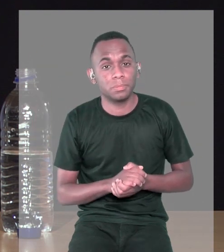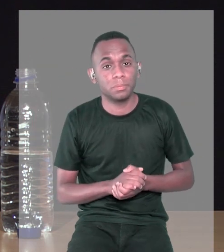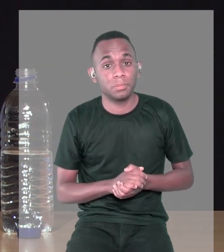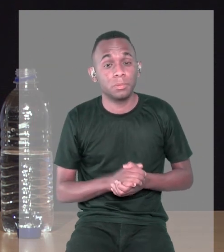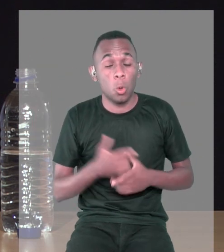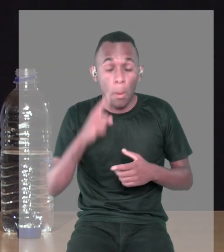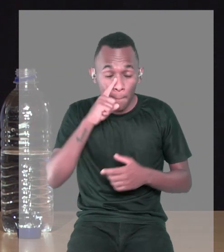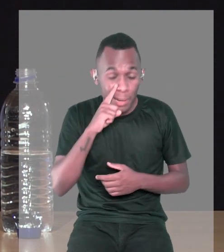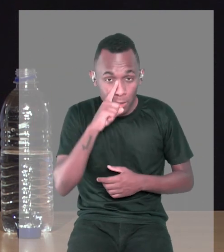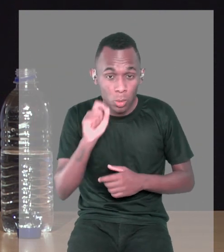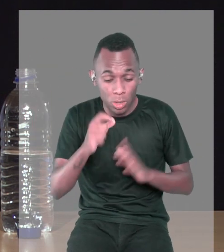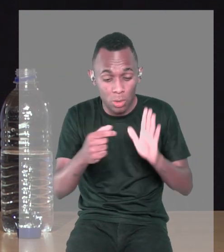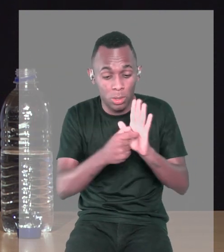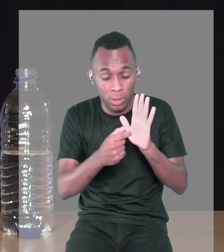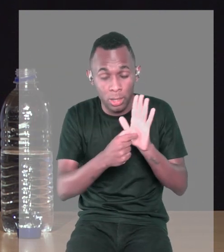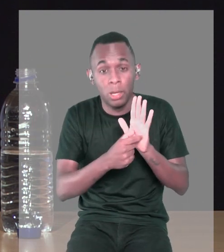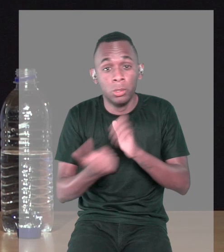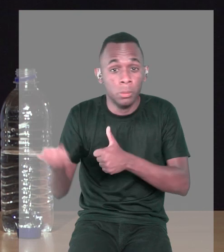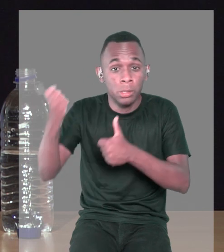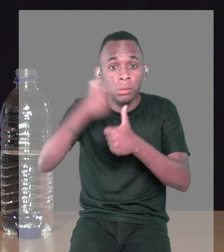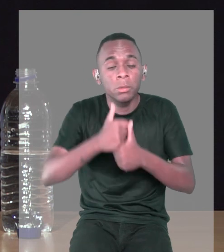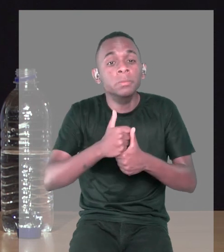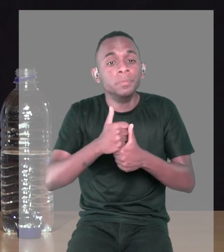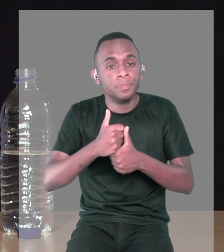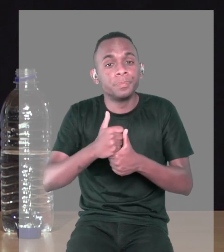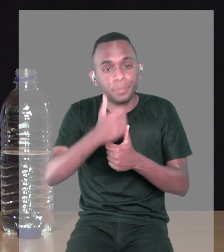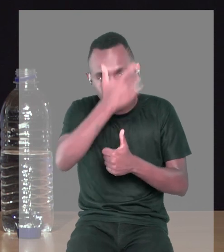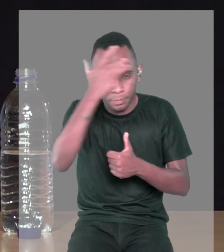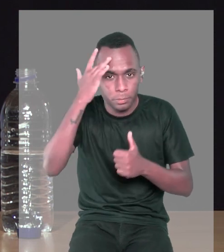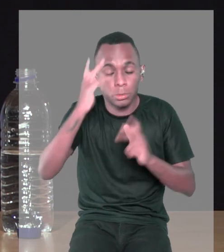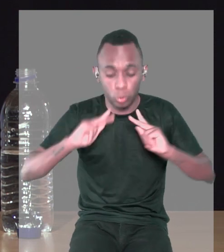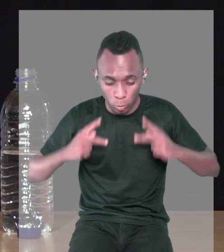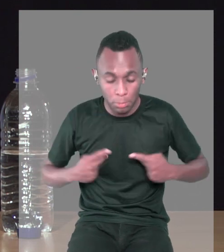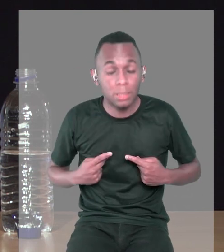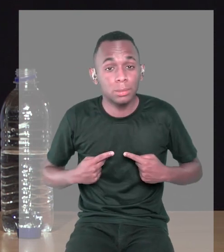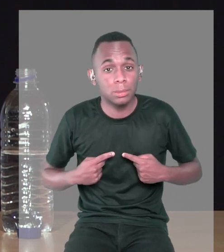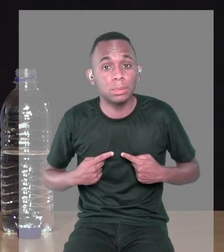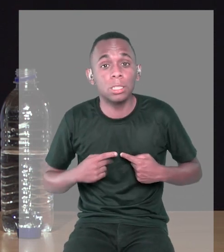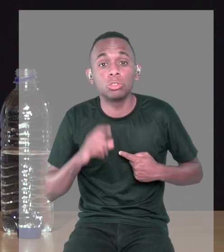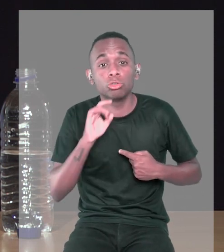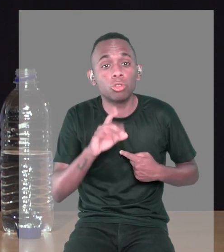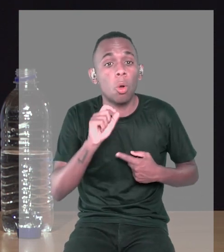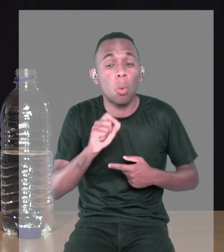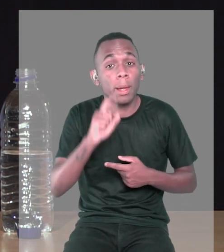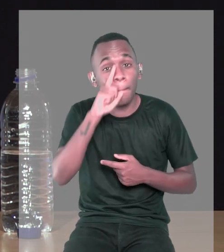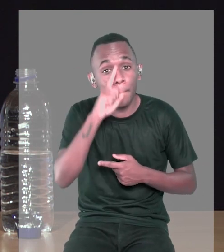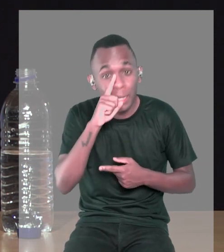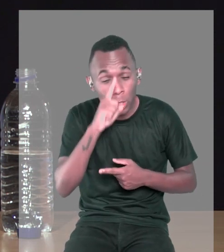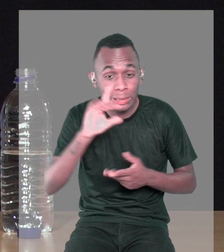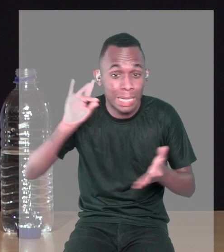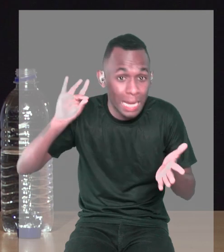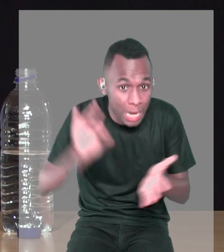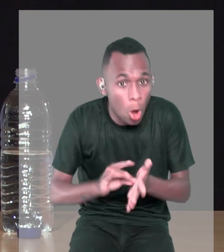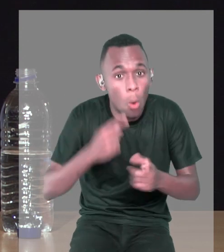espírito. Ou seja, a ameaça de que a inteligência artificial substitua o pensamento humano só é